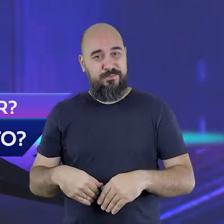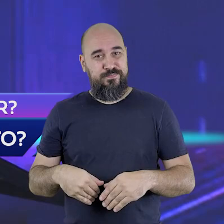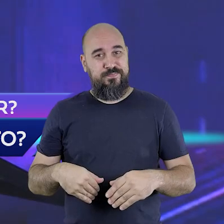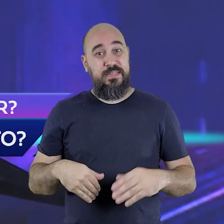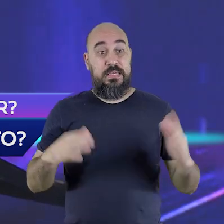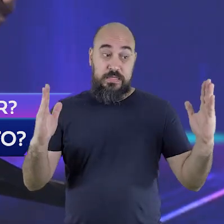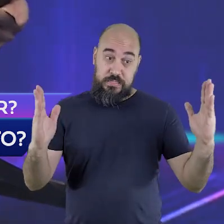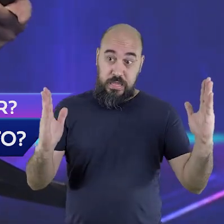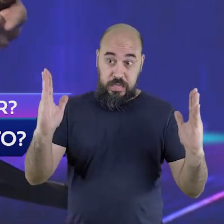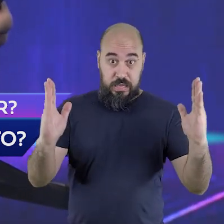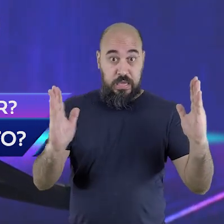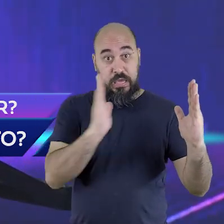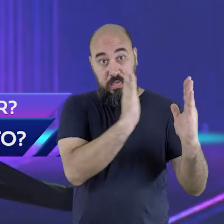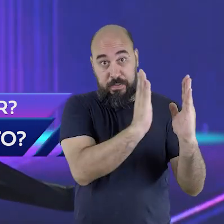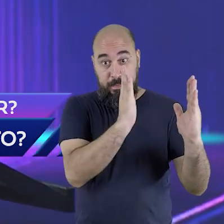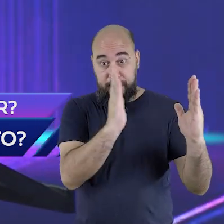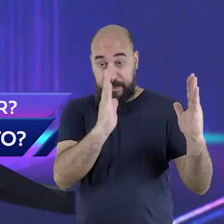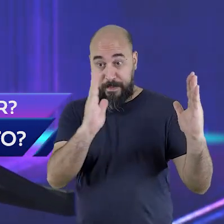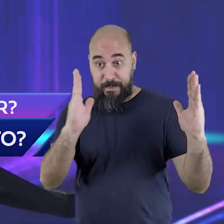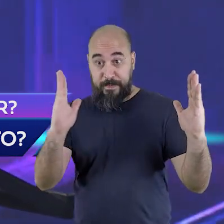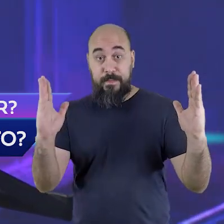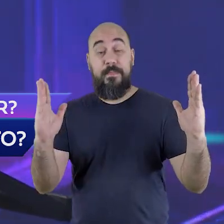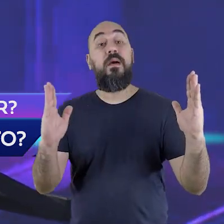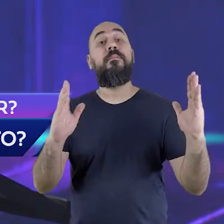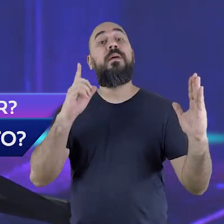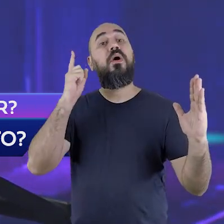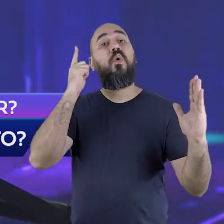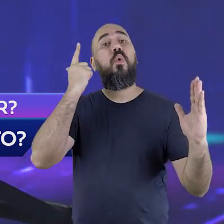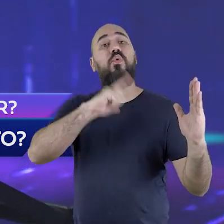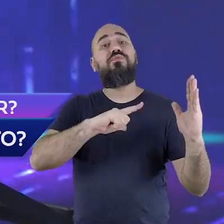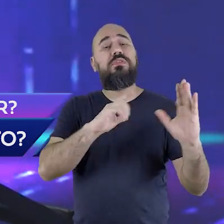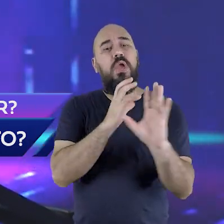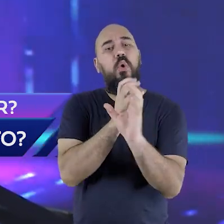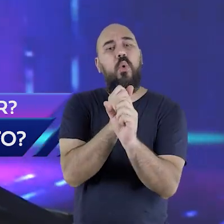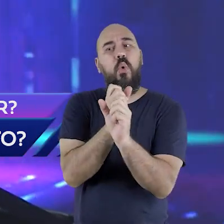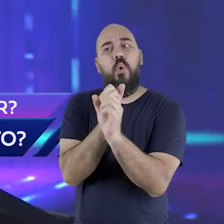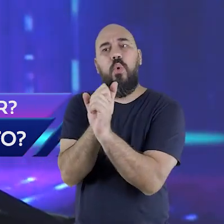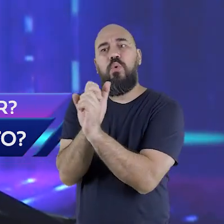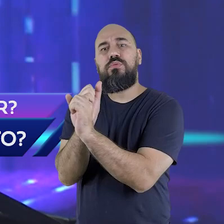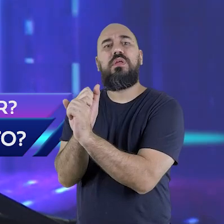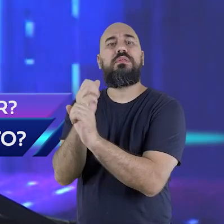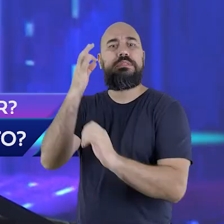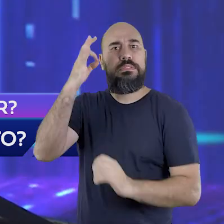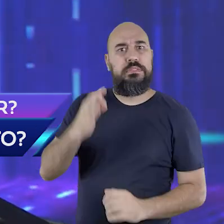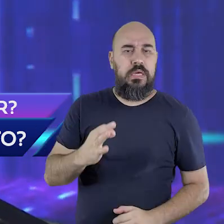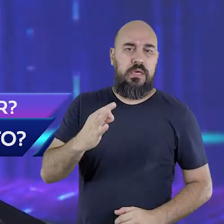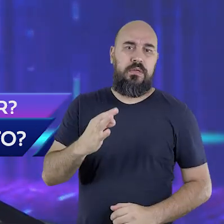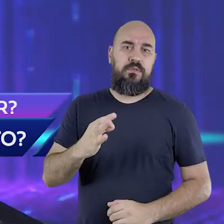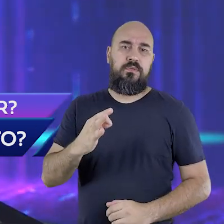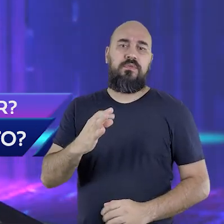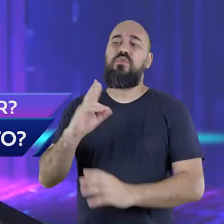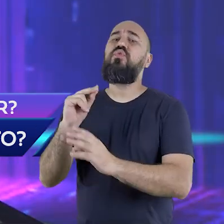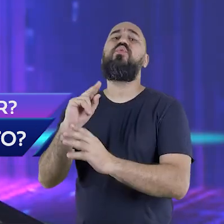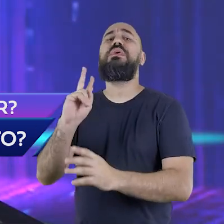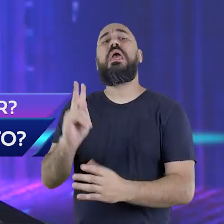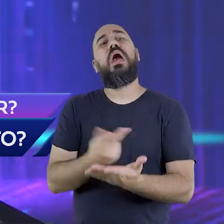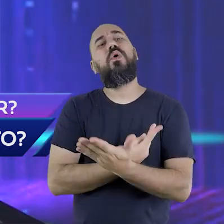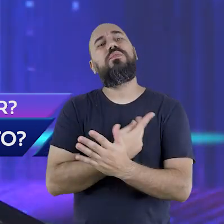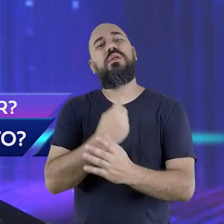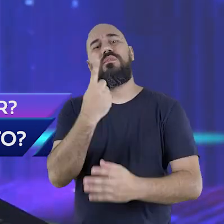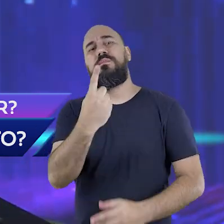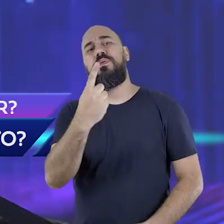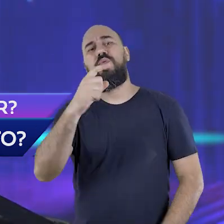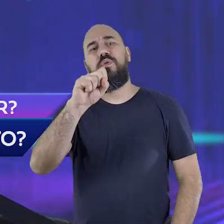Há elementos no meio que Deus vai dando indicações para que a nossa conta não fique equivocada. E